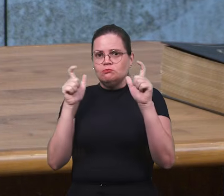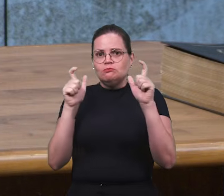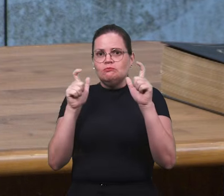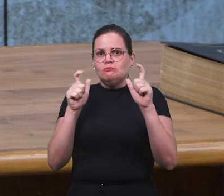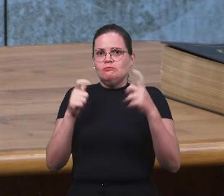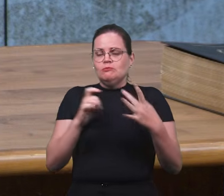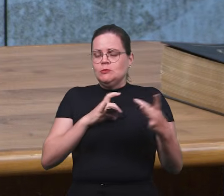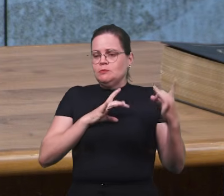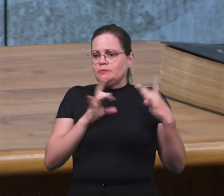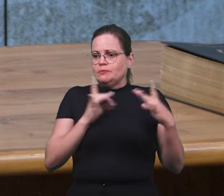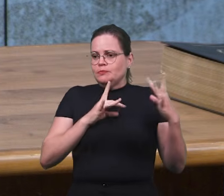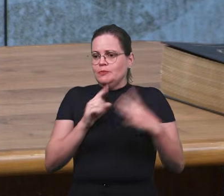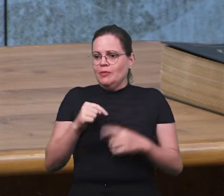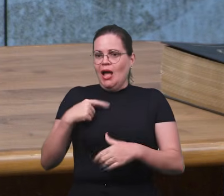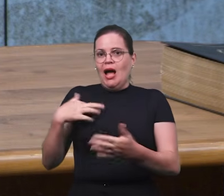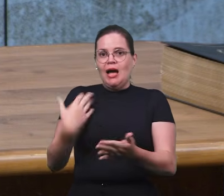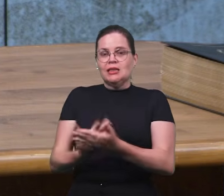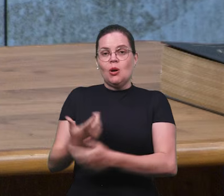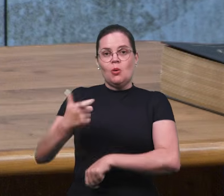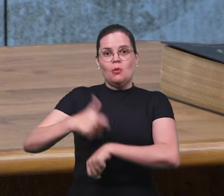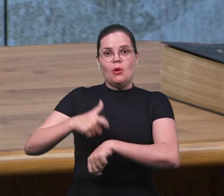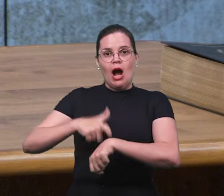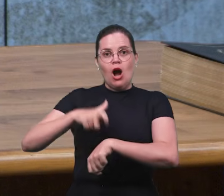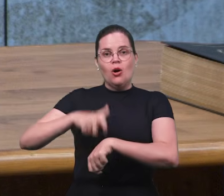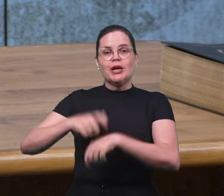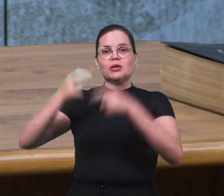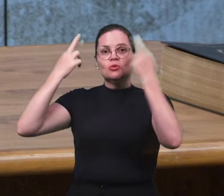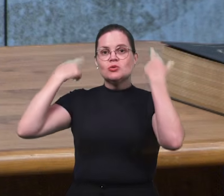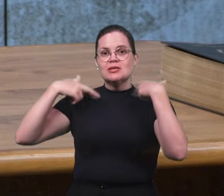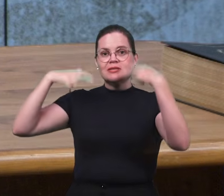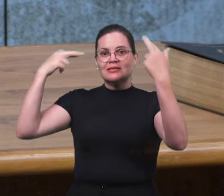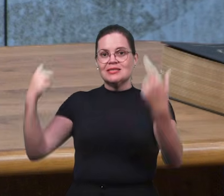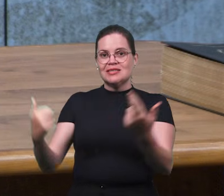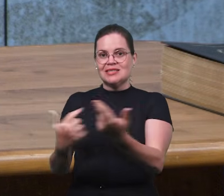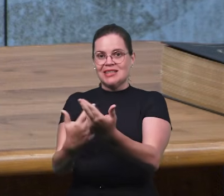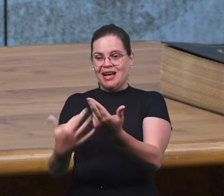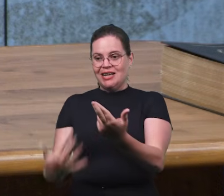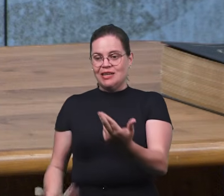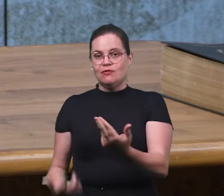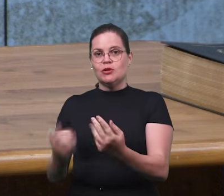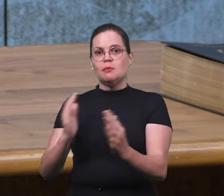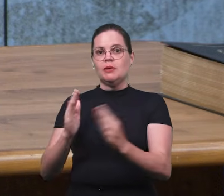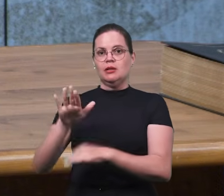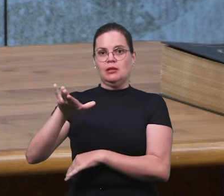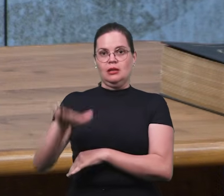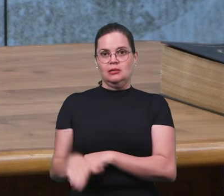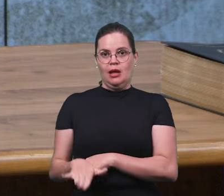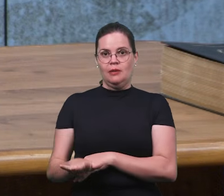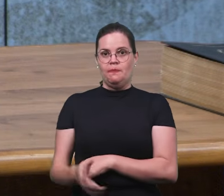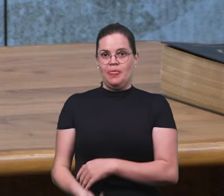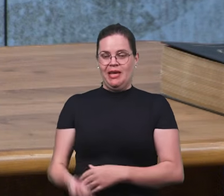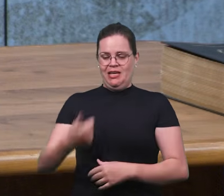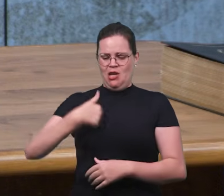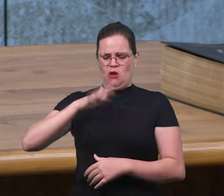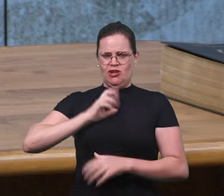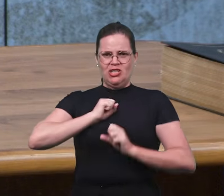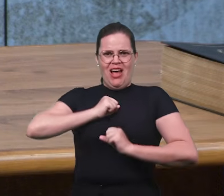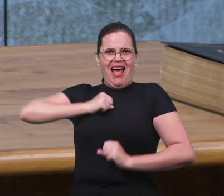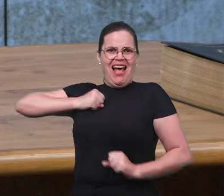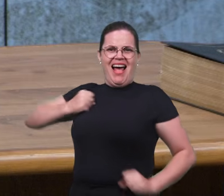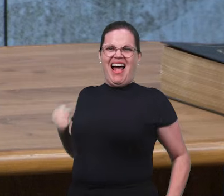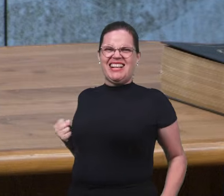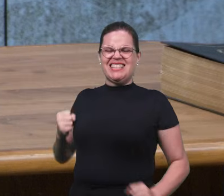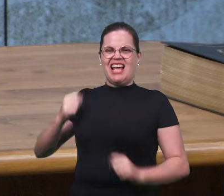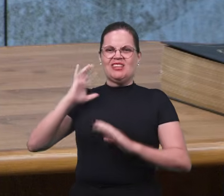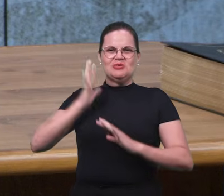E perto do sacrifício da tarde me levantei da minha aflição, havendo já rasgado o meu vestido e o meu